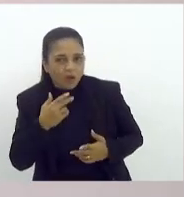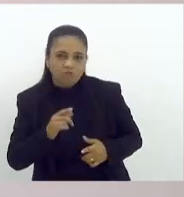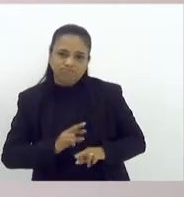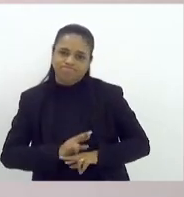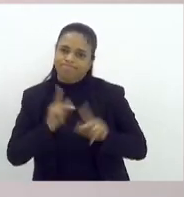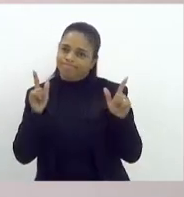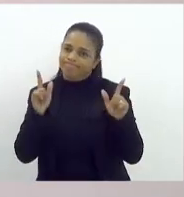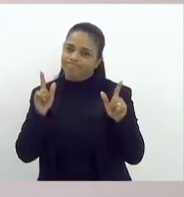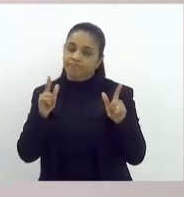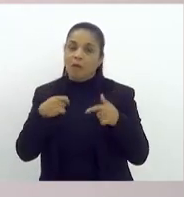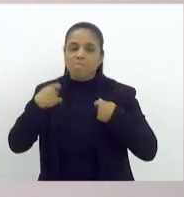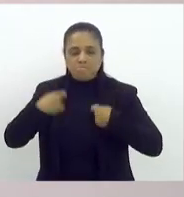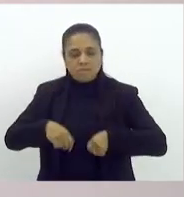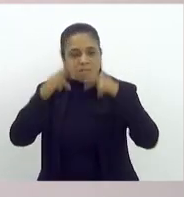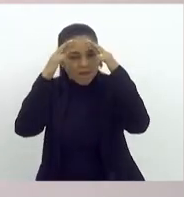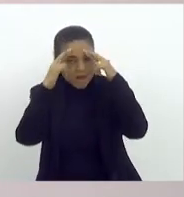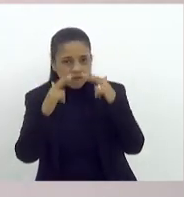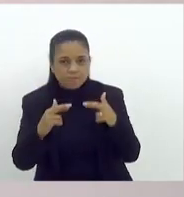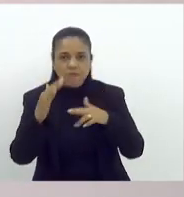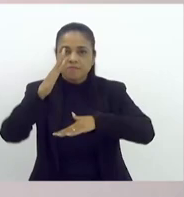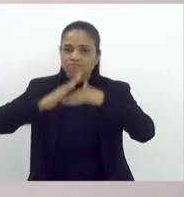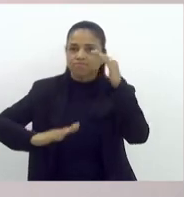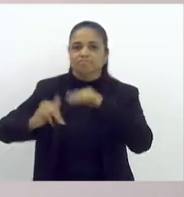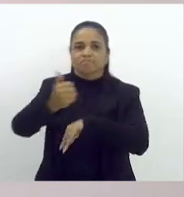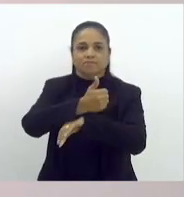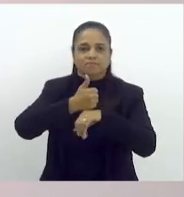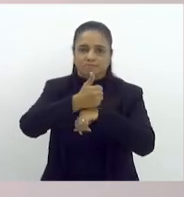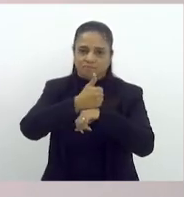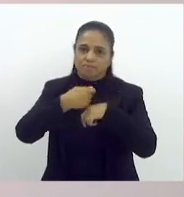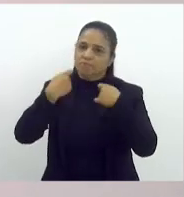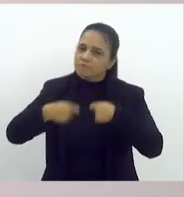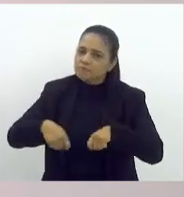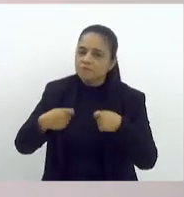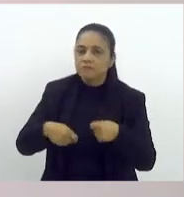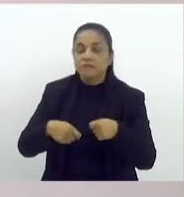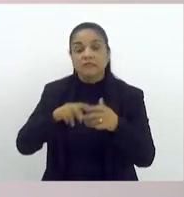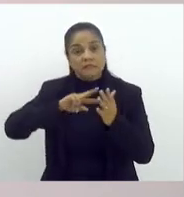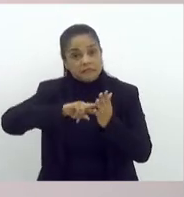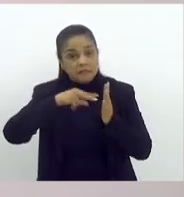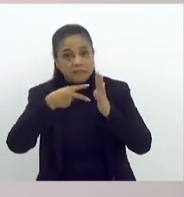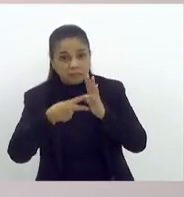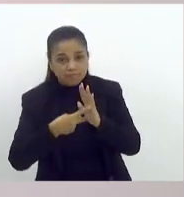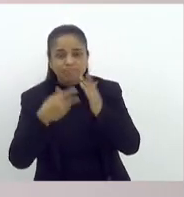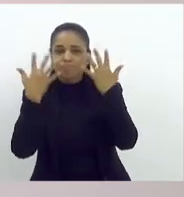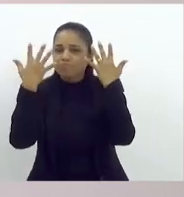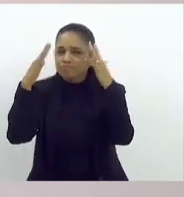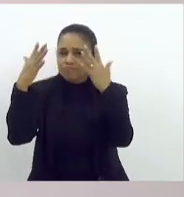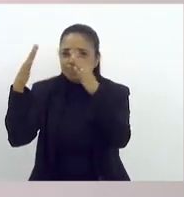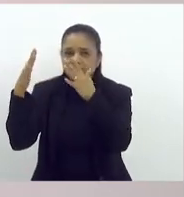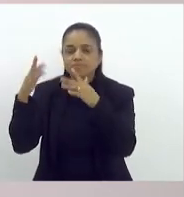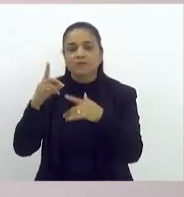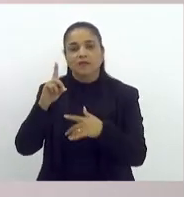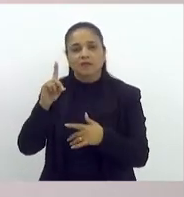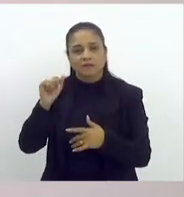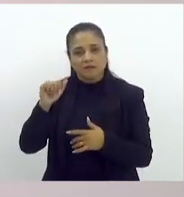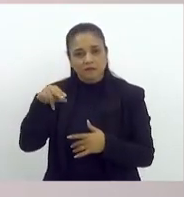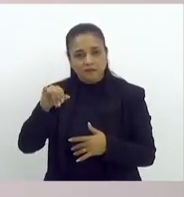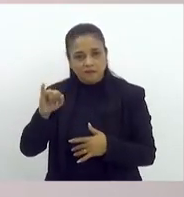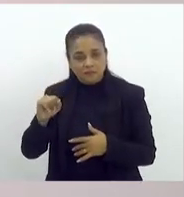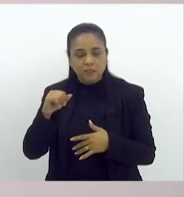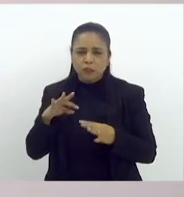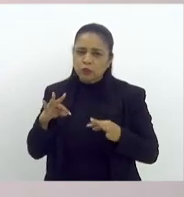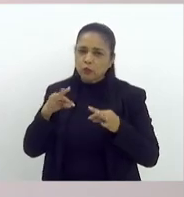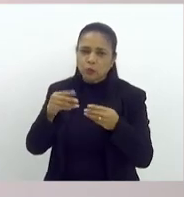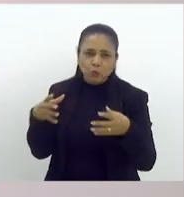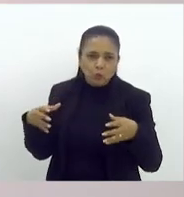preciso que acha respeito e profissionalização Então nesse sentido Eu parabenizo a Dani né e